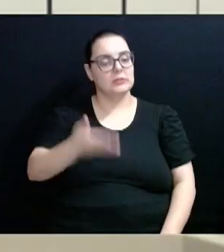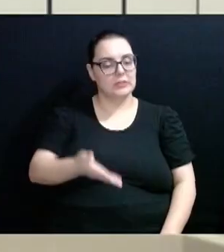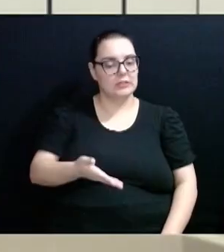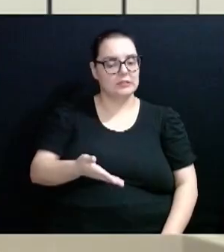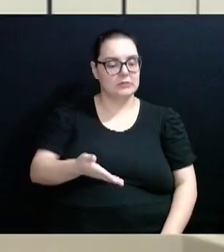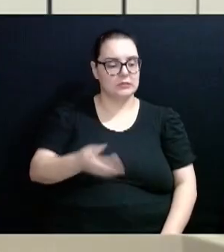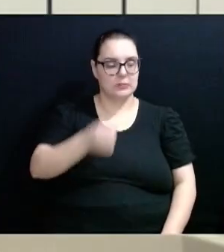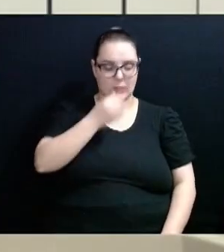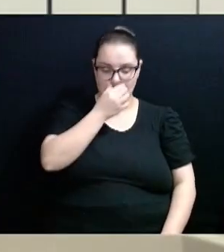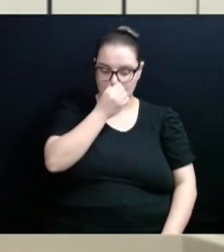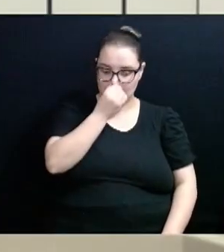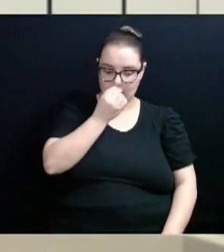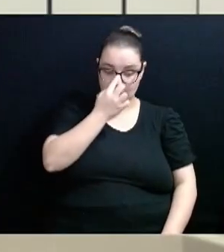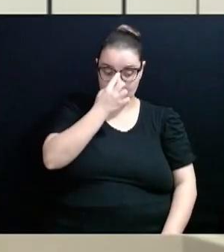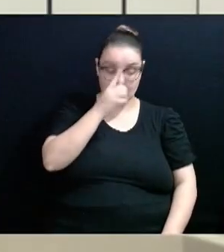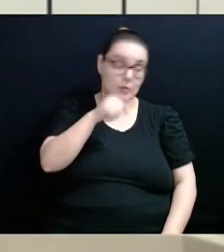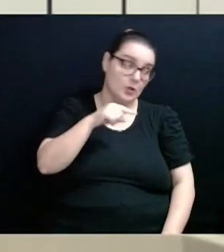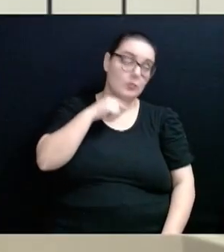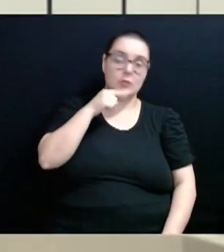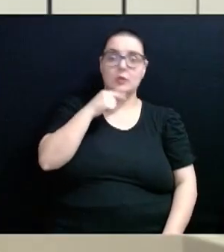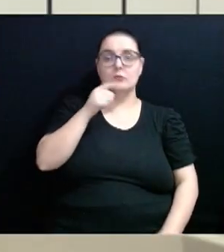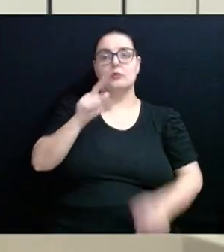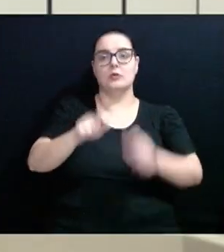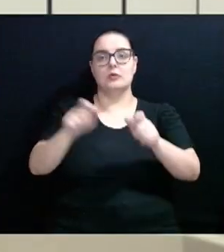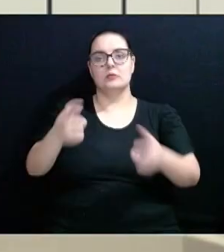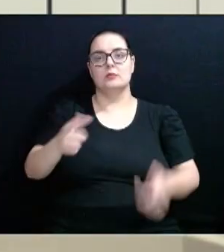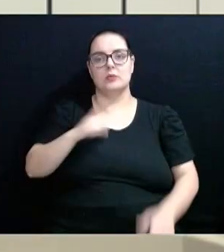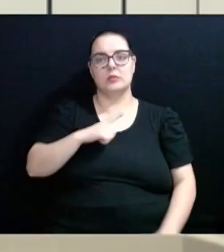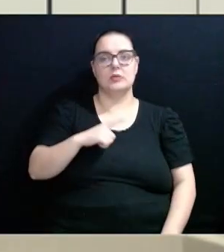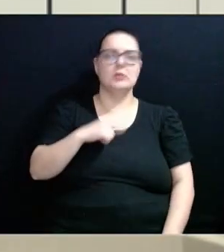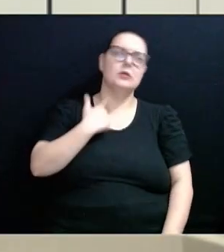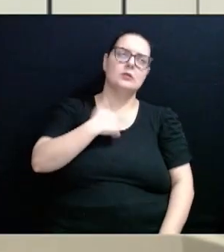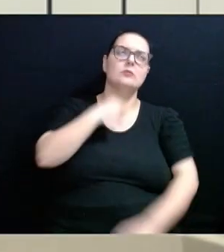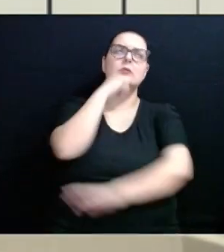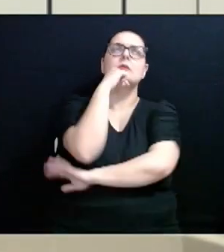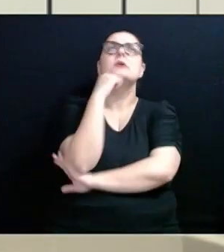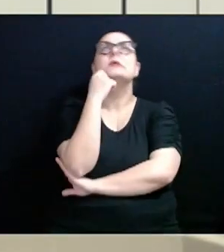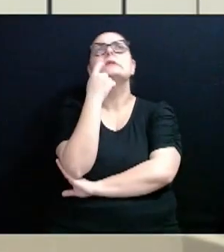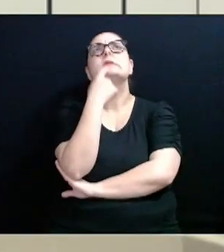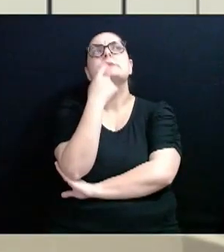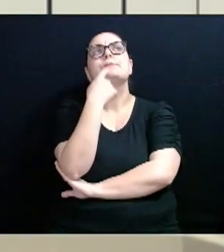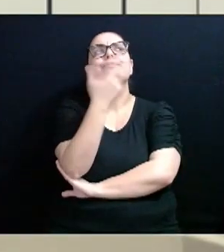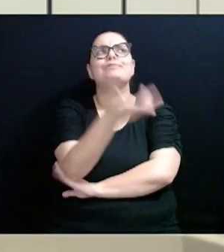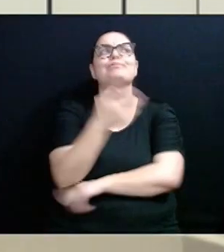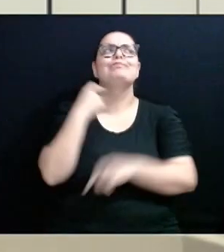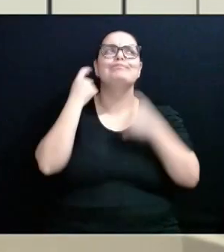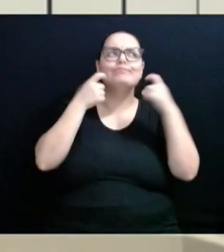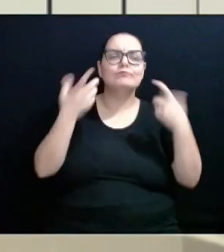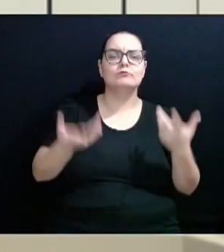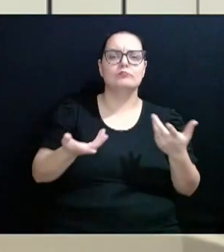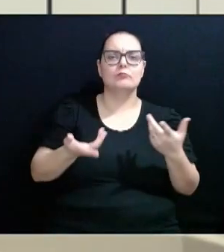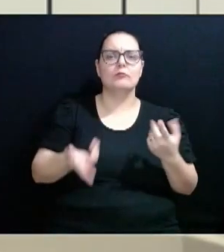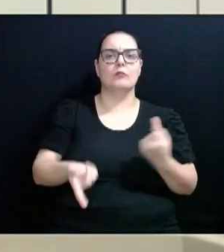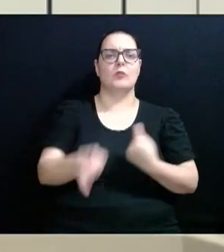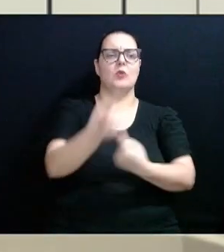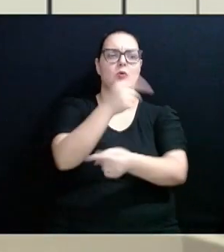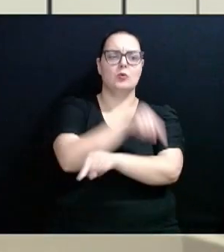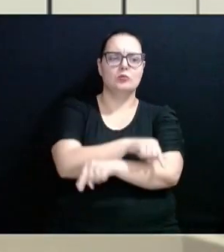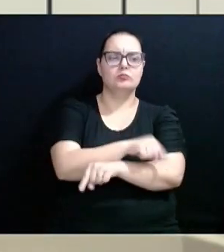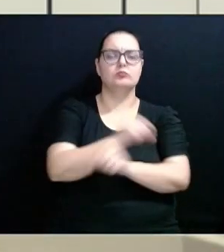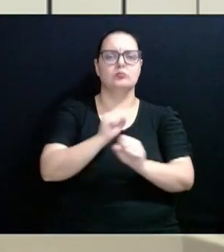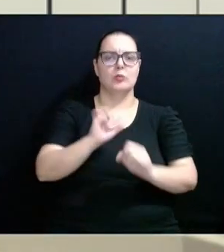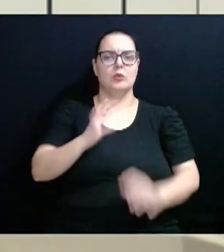uma dúvida, né, que as pessoas têm, a gente fica mesmo com esse receio. O contrário não pode acontecer? Os Estados Unidos querer provocar